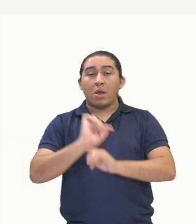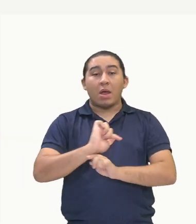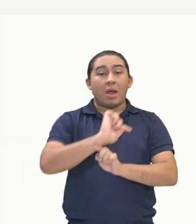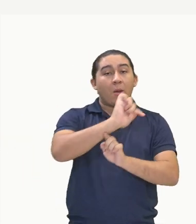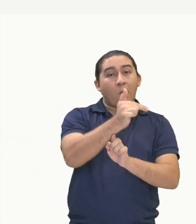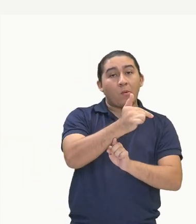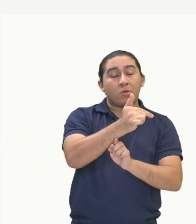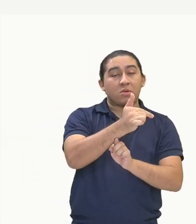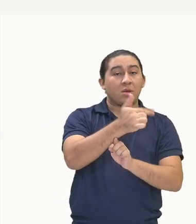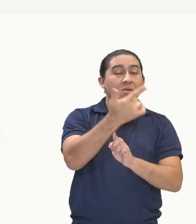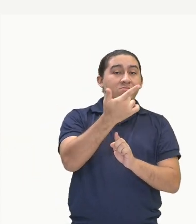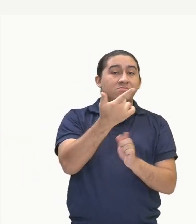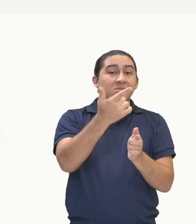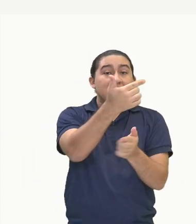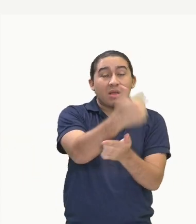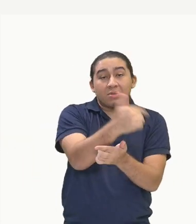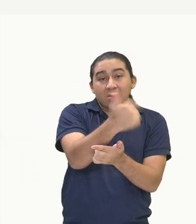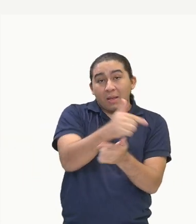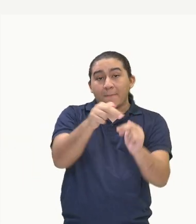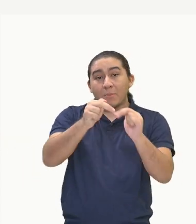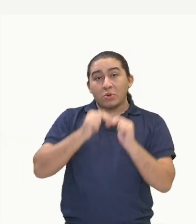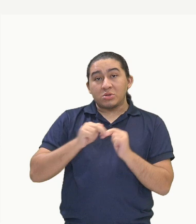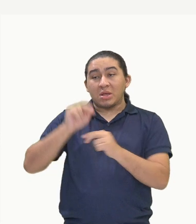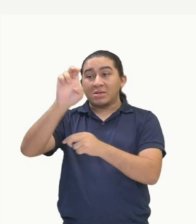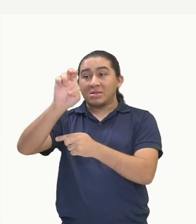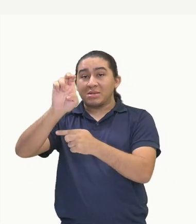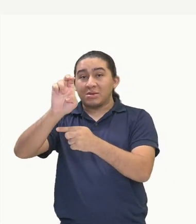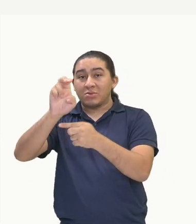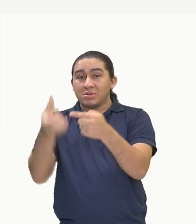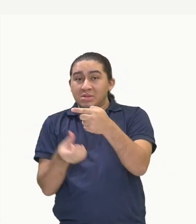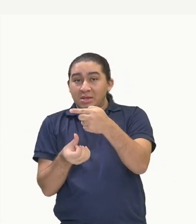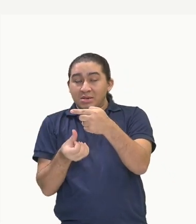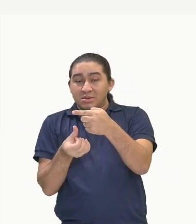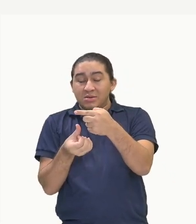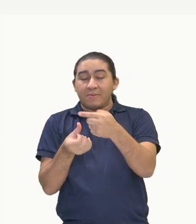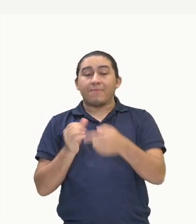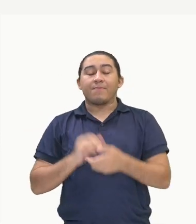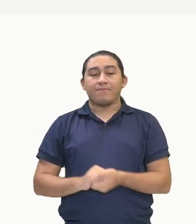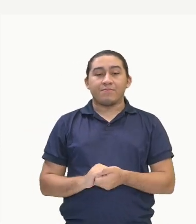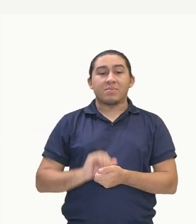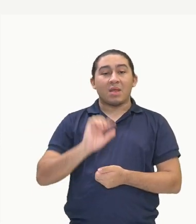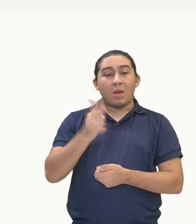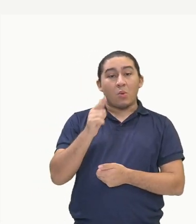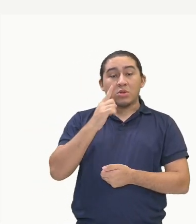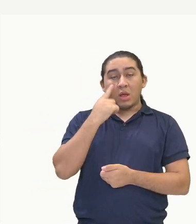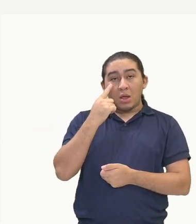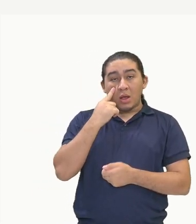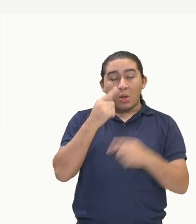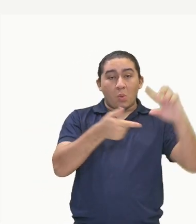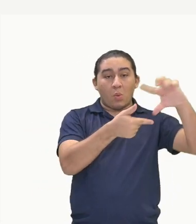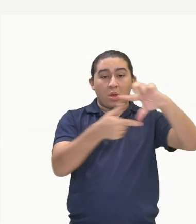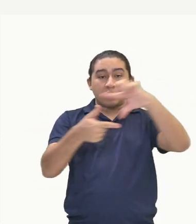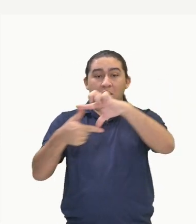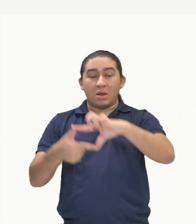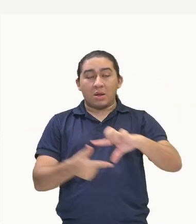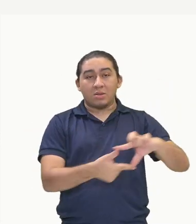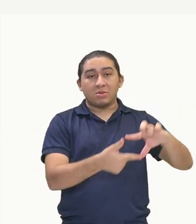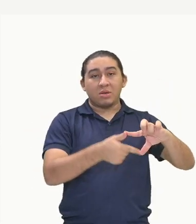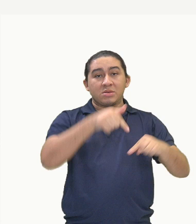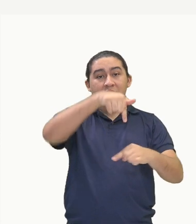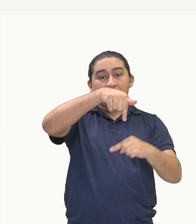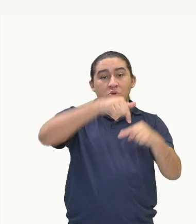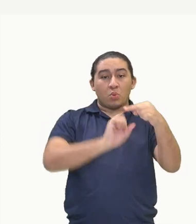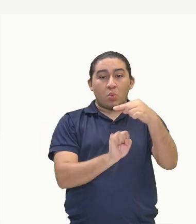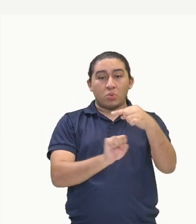terceira figura aqui em amarelo, eu tenho 7/8, ou seja, 7 partes de 8. E na nossa última figura, eu